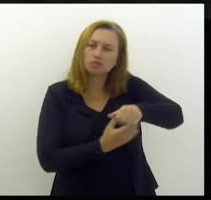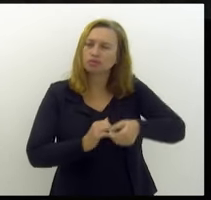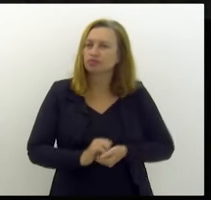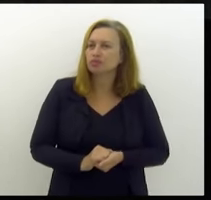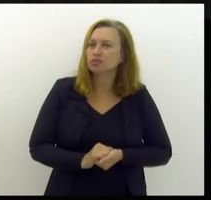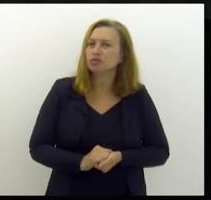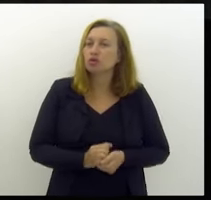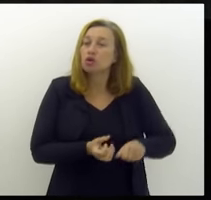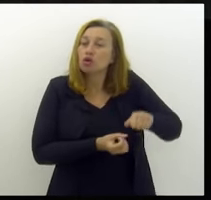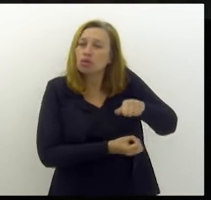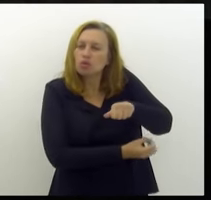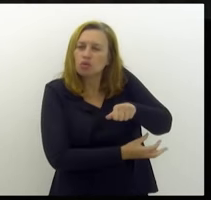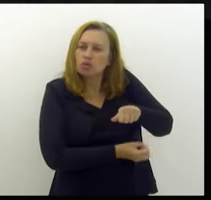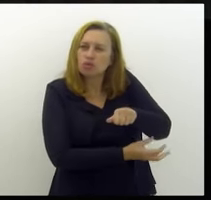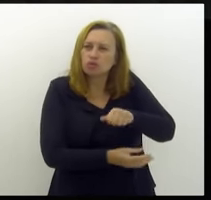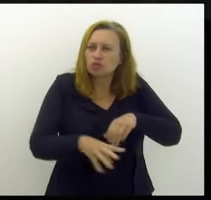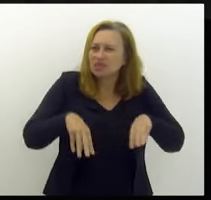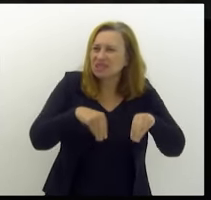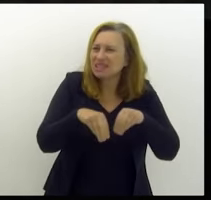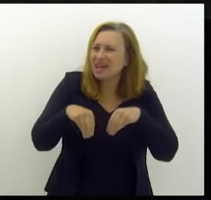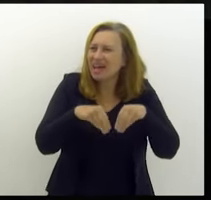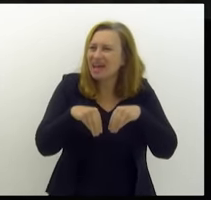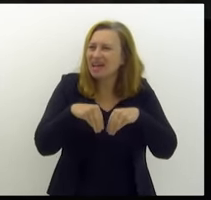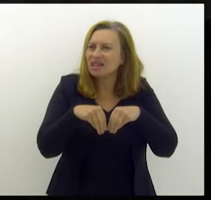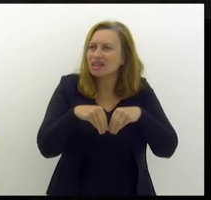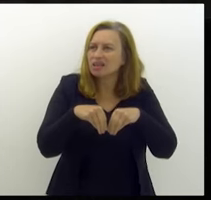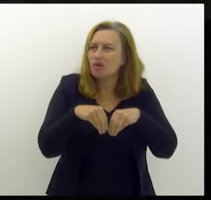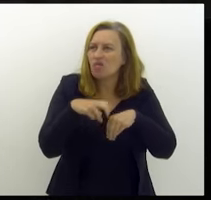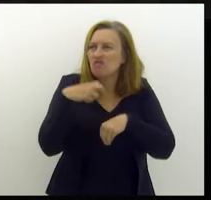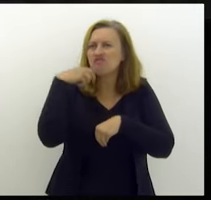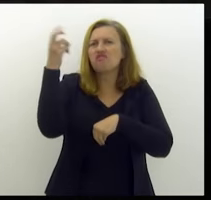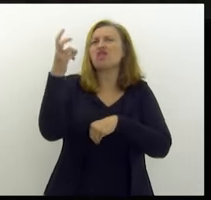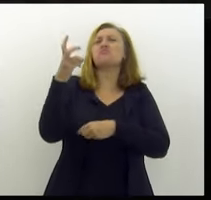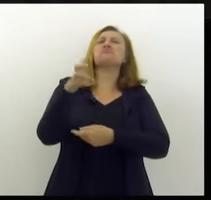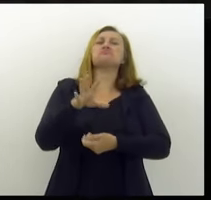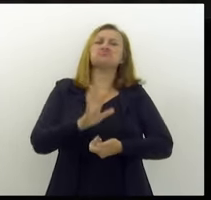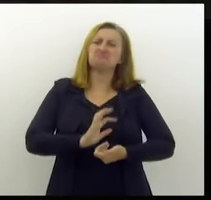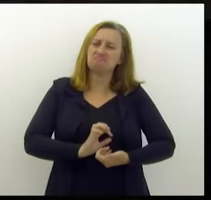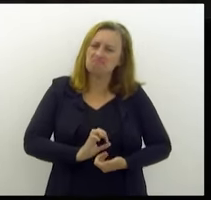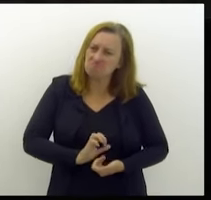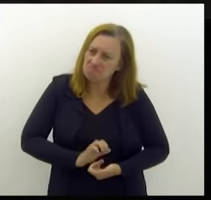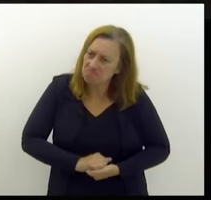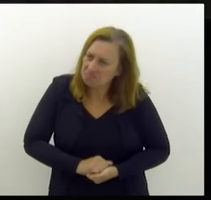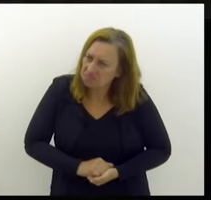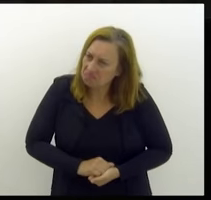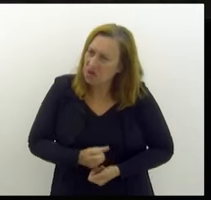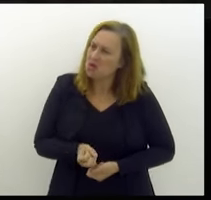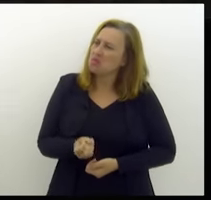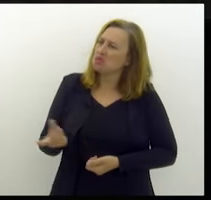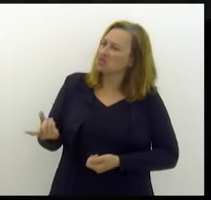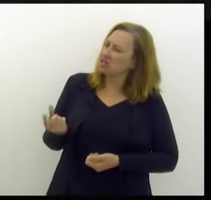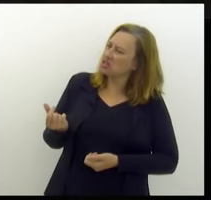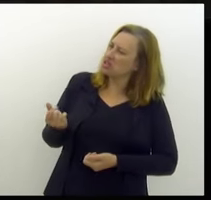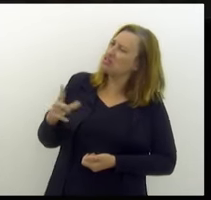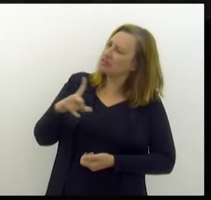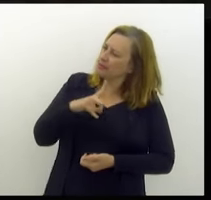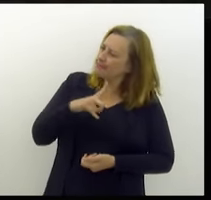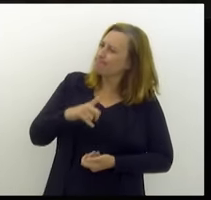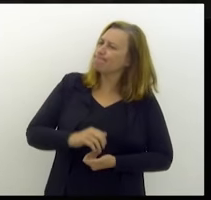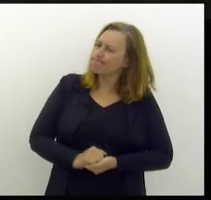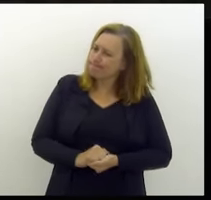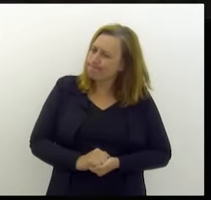o fundo de terra é uma vergonha a quantidade de recursos que tem